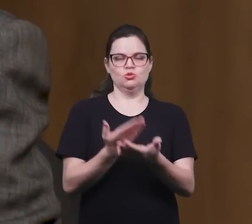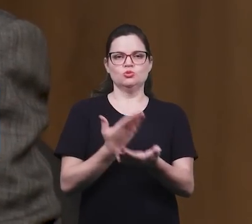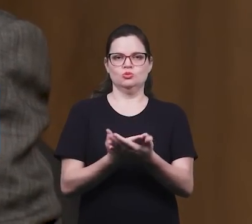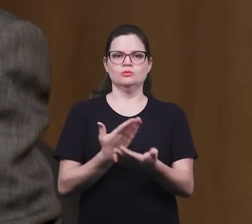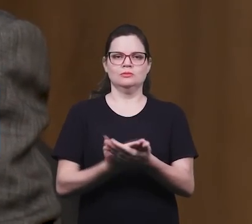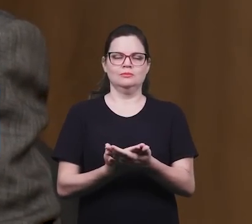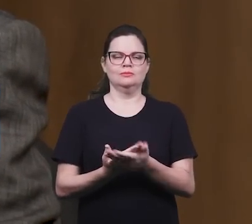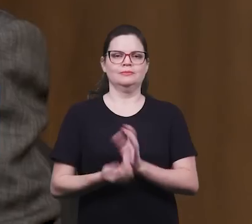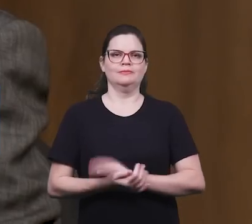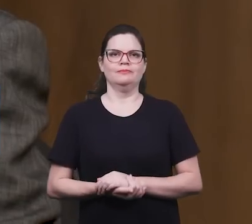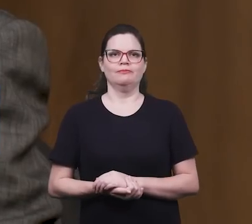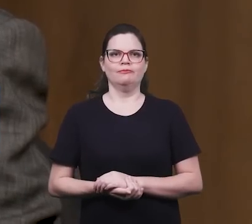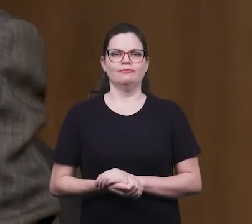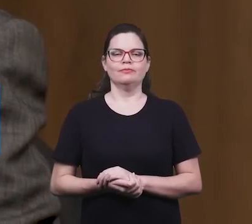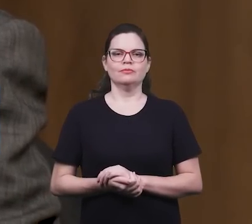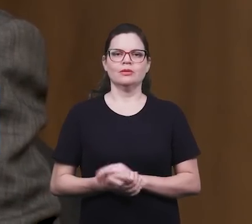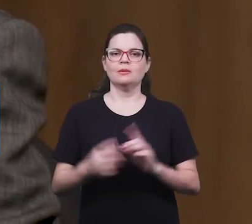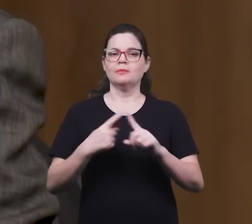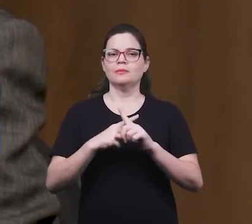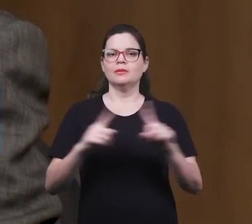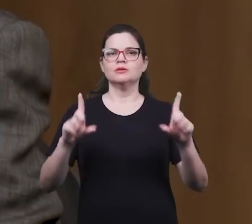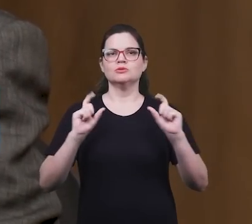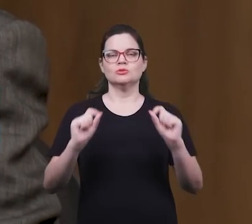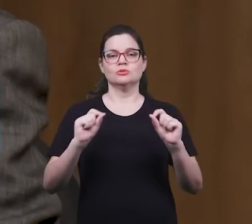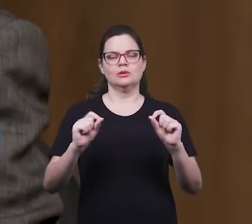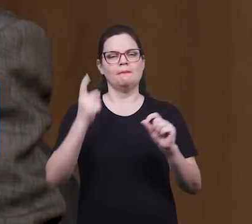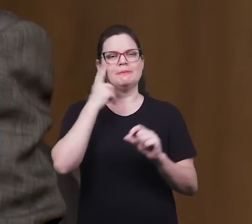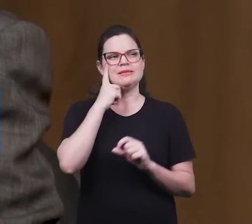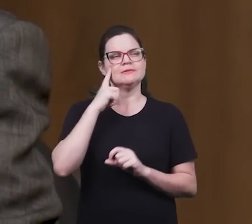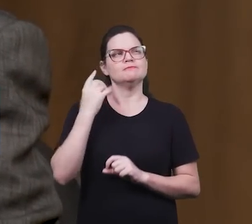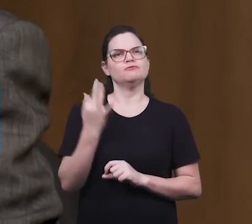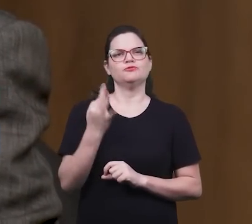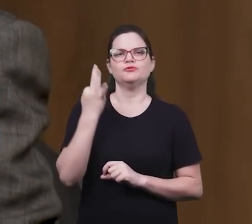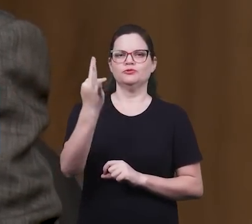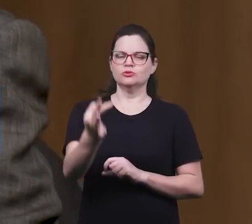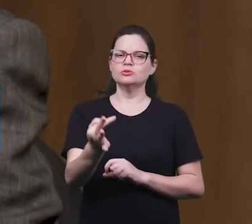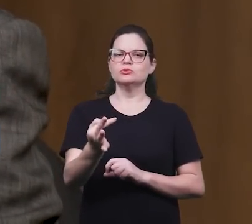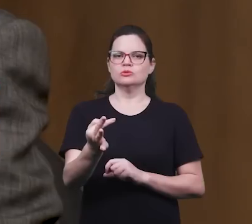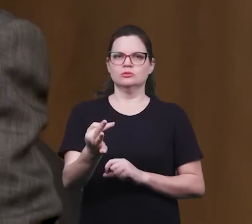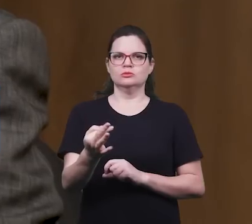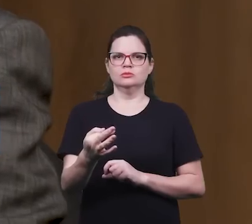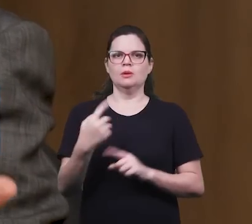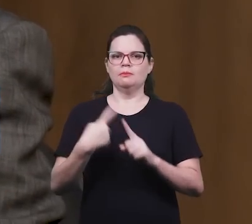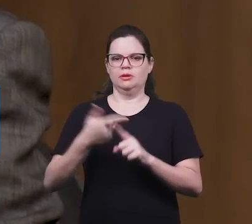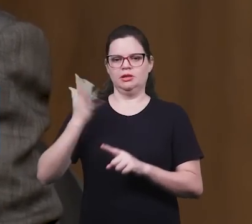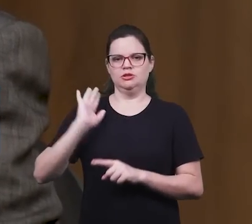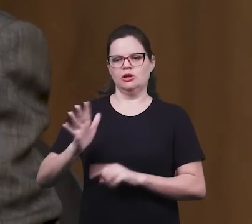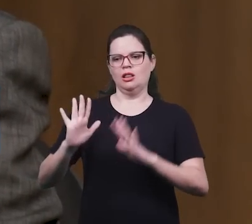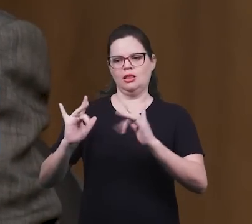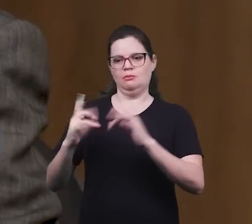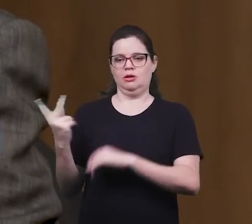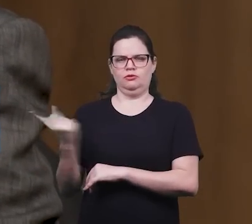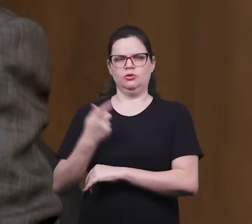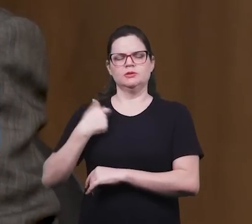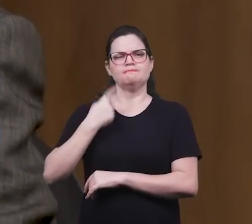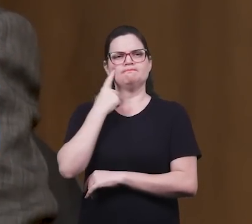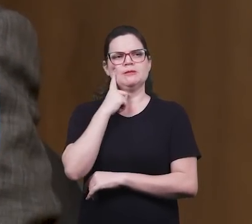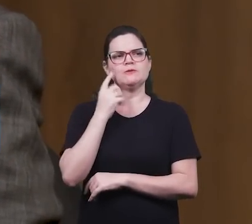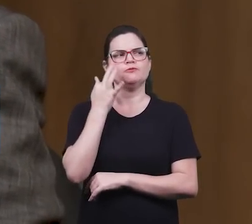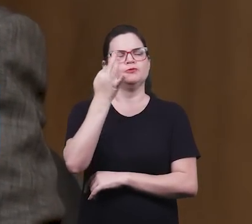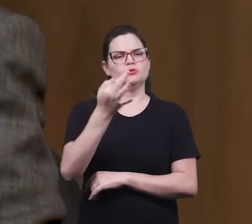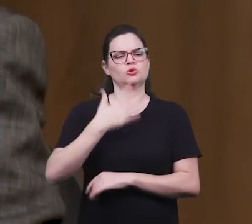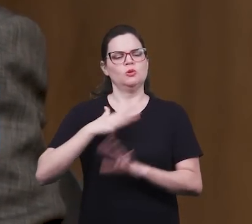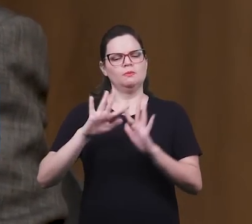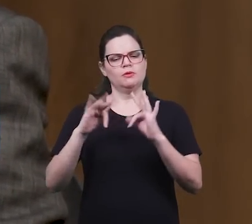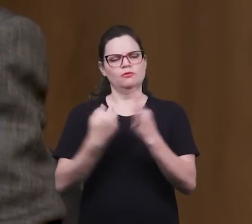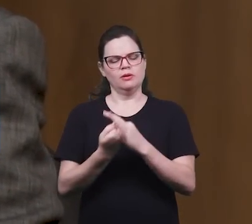estudos como uma prioridade para meu futuro, já inclusive nessa época já até namorava com Célia, né? E,